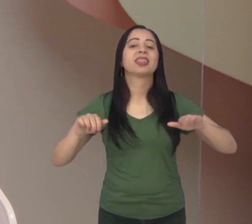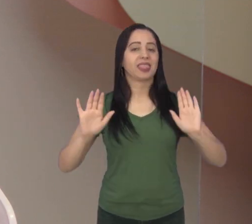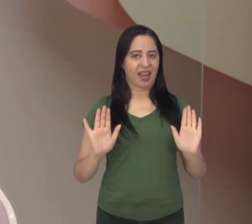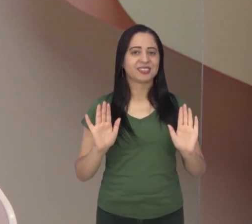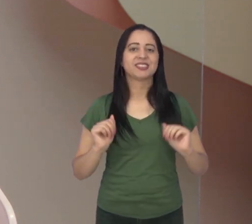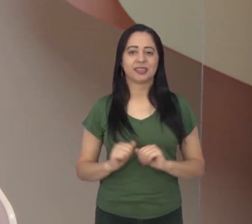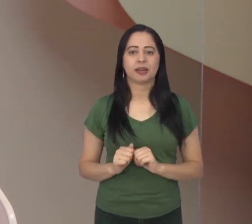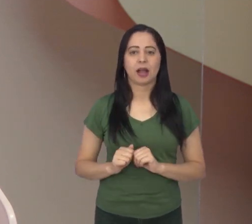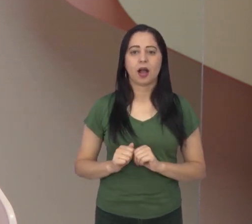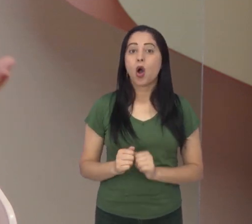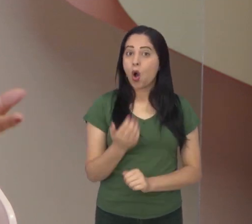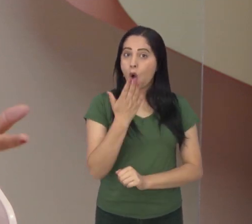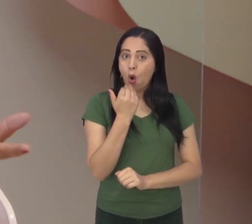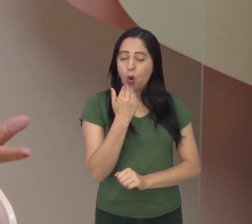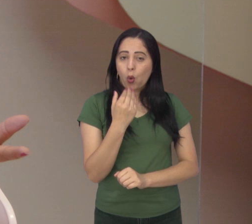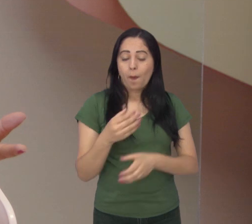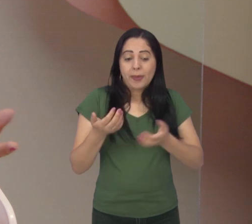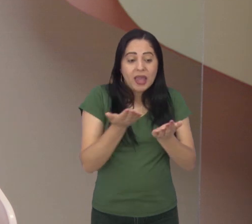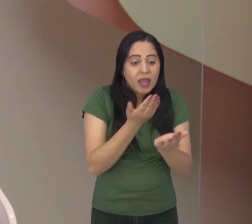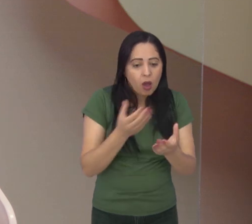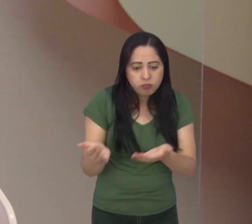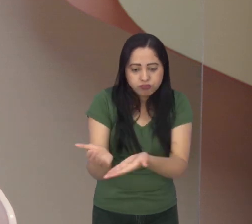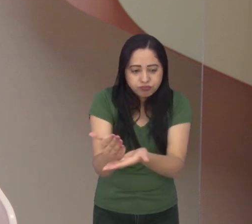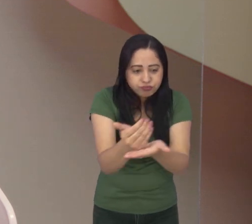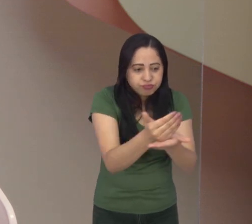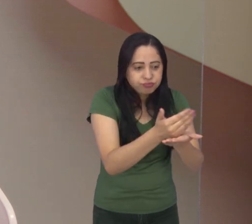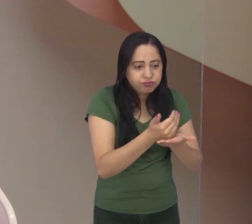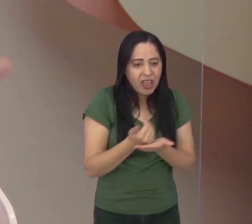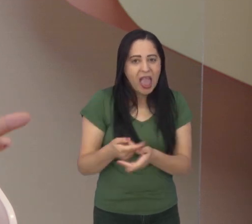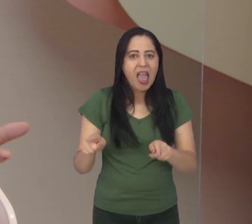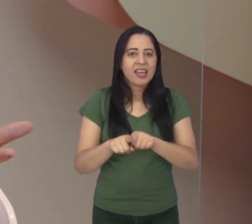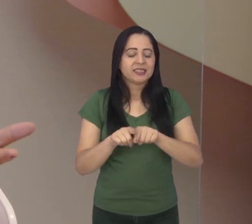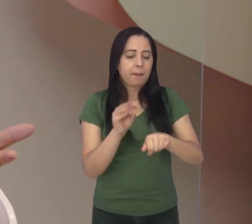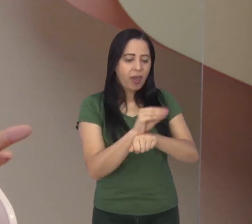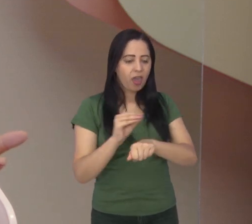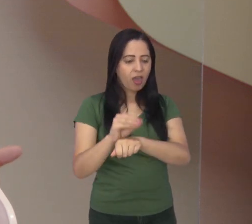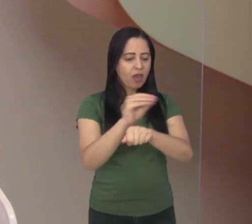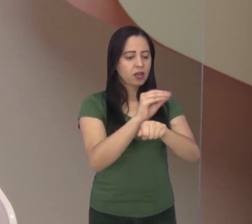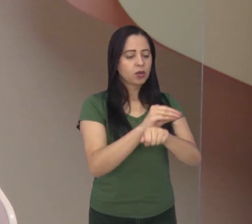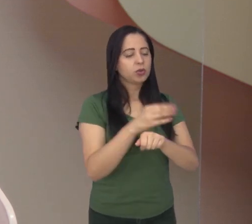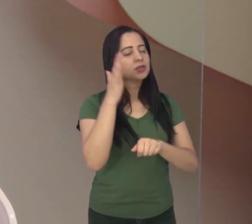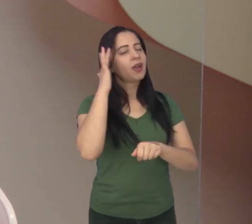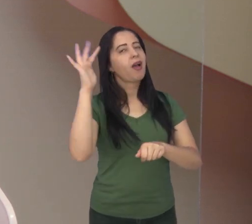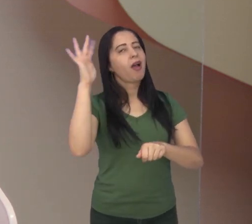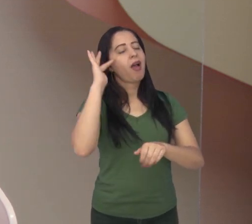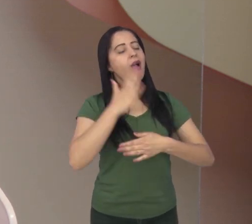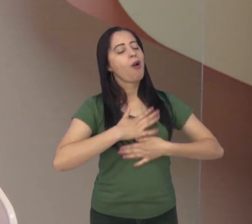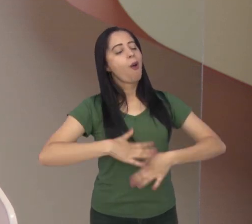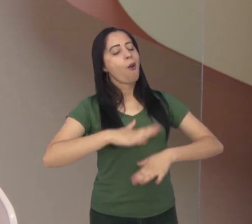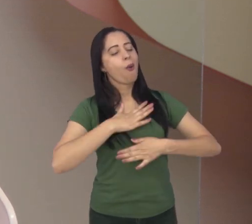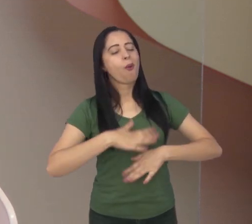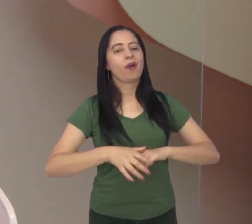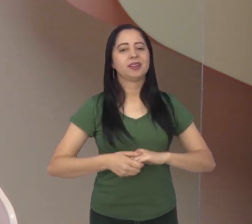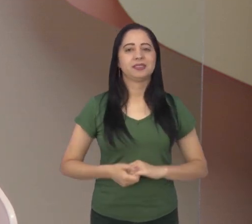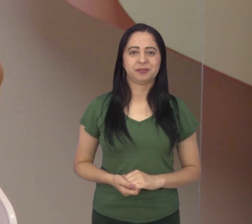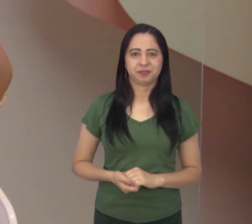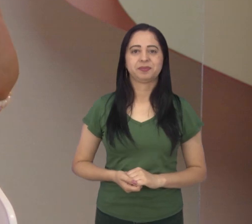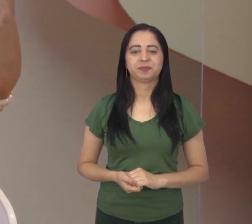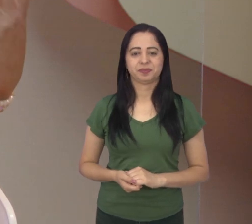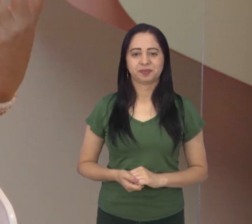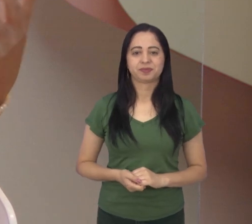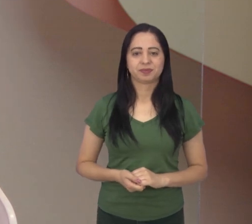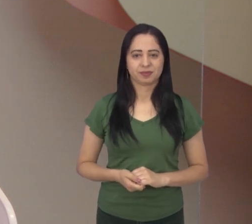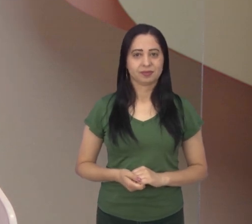saudável. Você consome os alimentos que são orgânicos, pratica um hobby relaxante. Ana, antes da gente falar sobre essa questão